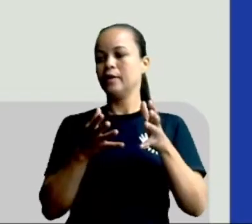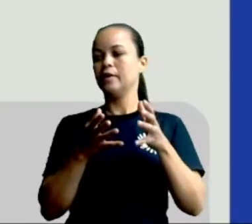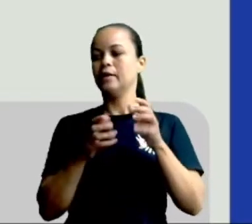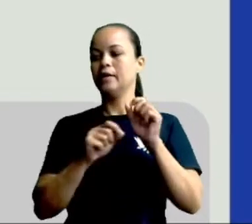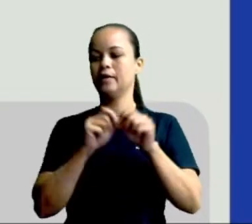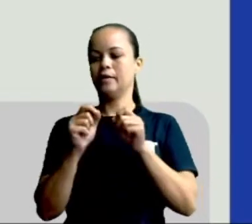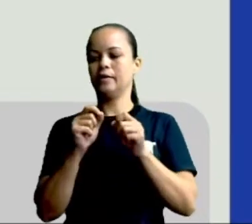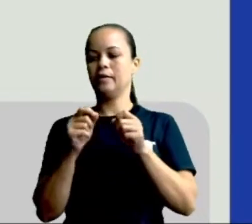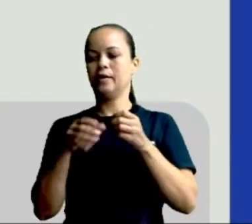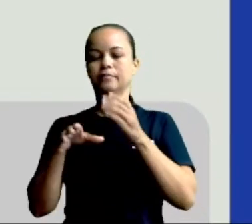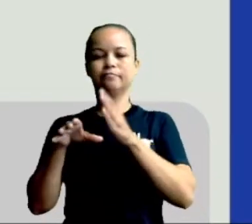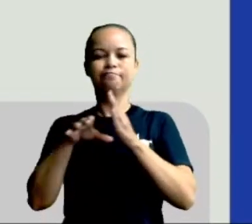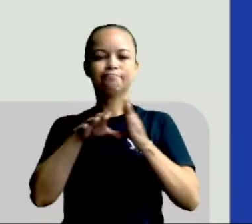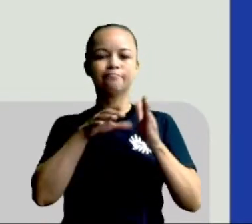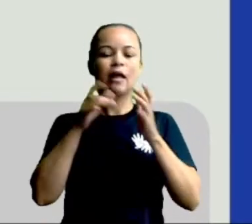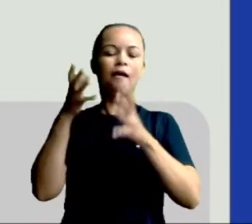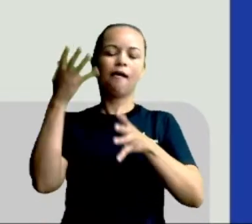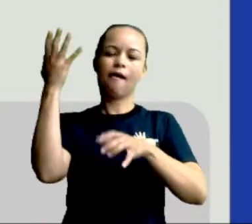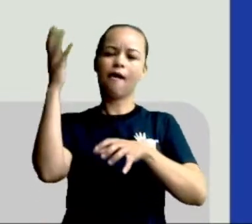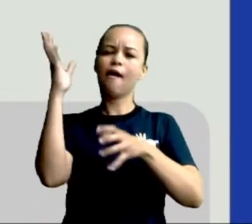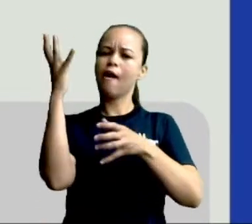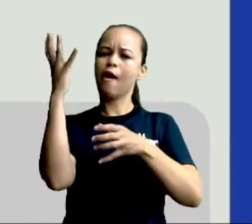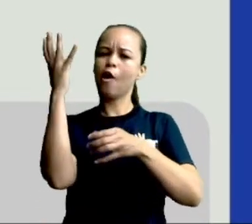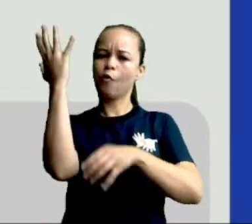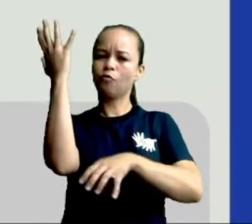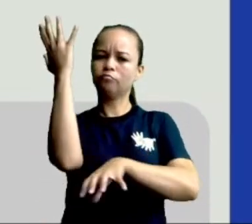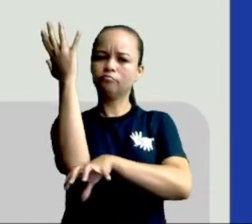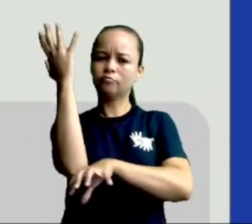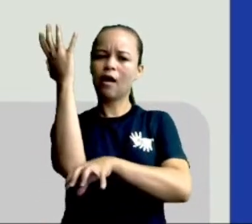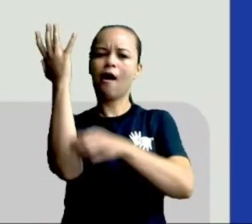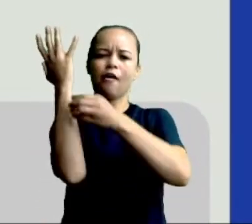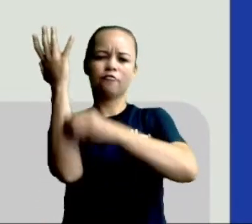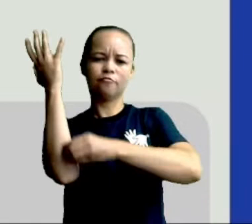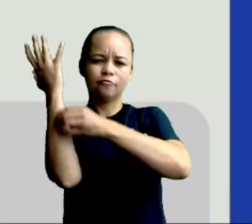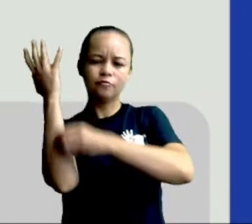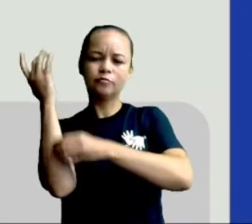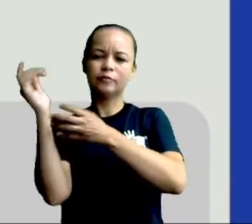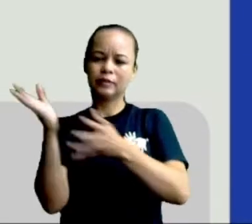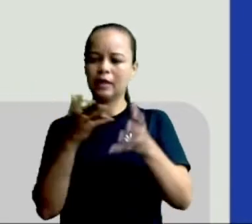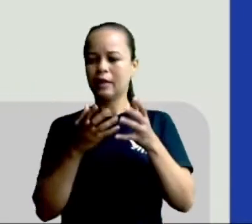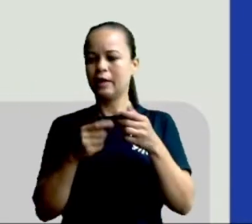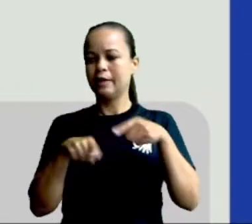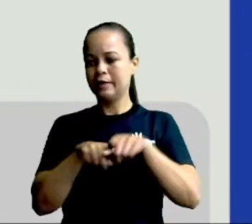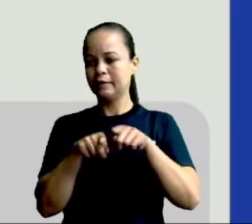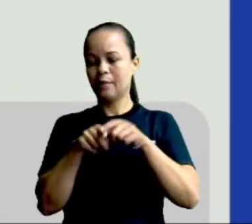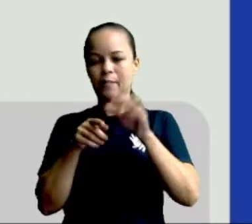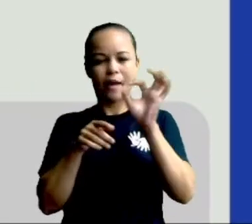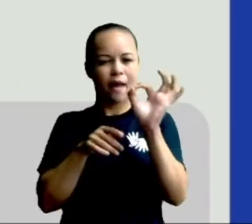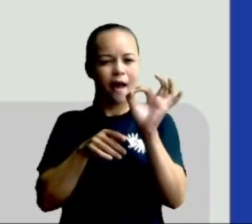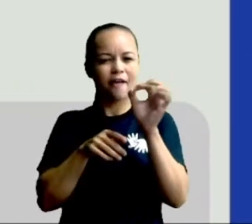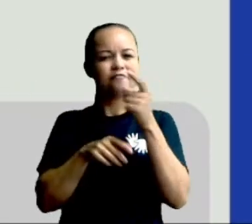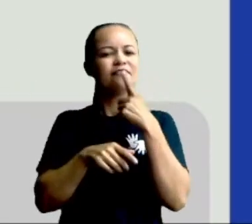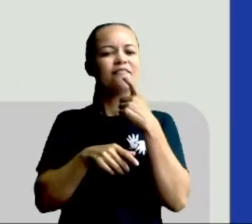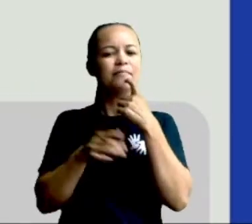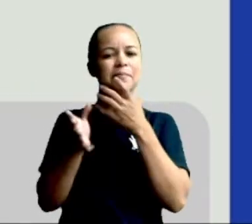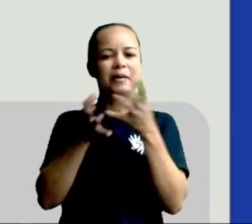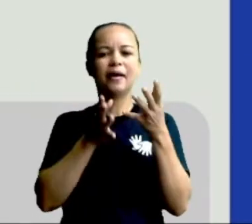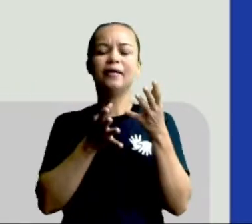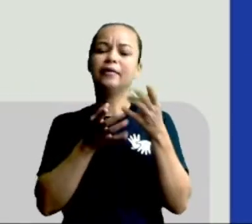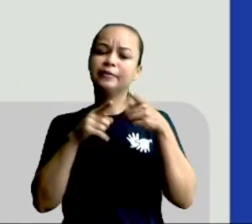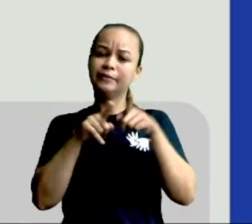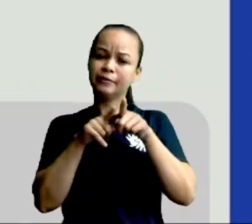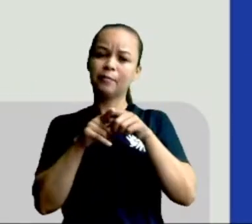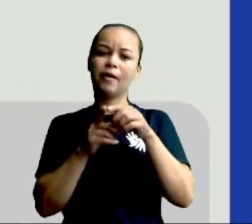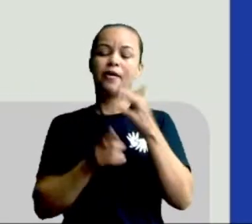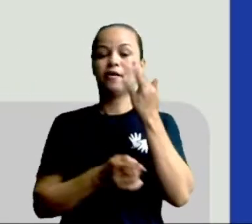acerola é um fruto. Então, todas as partes das plantas, dependendo da planta, nós podemos consumir